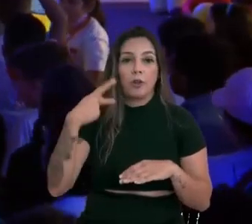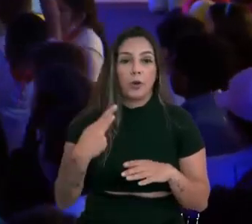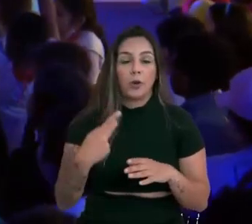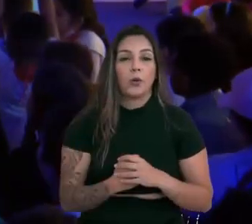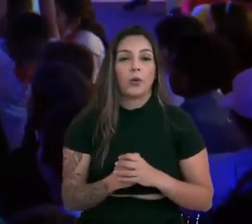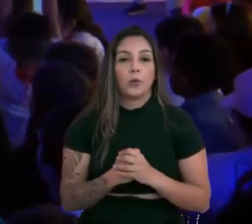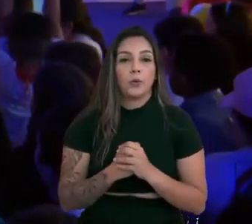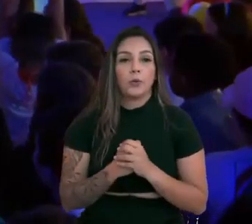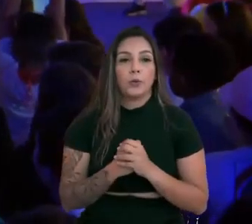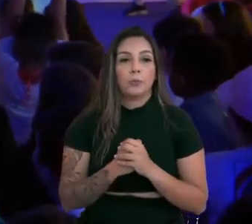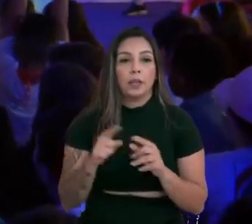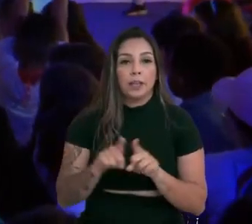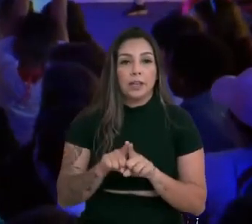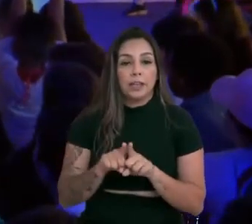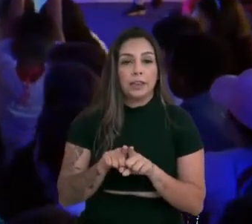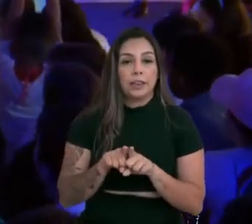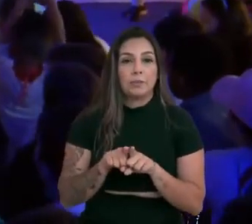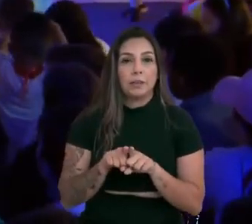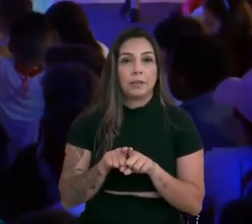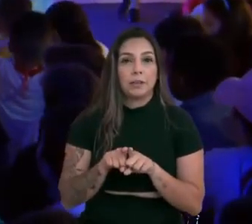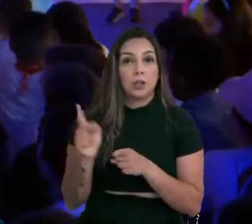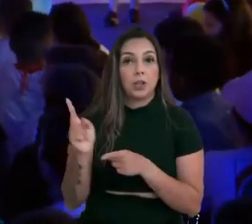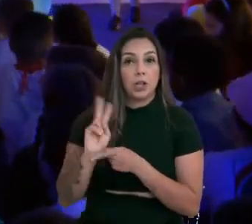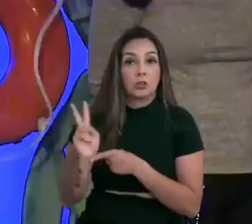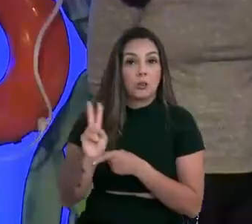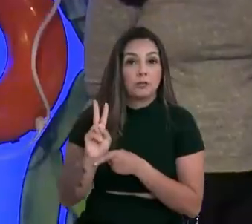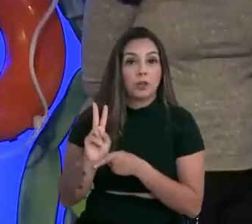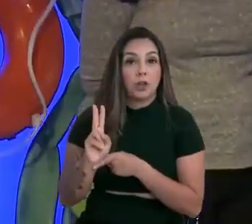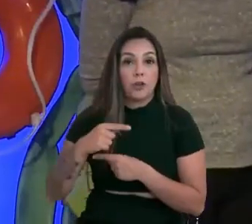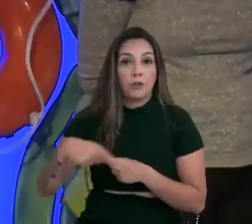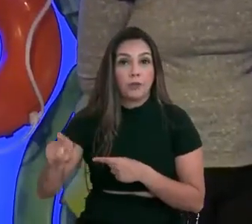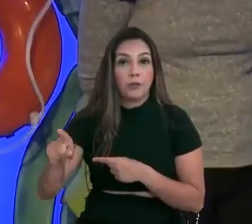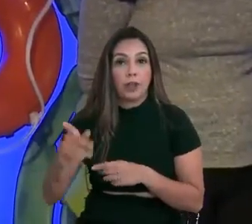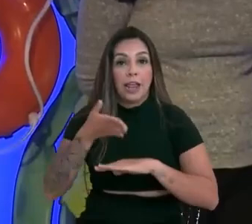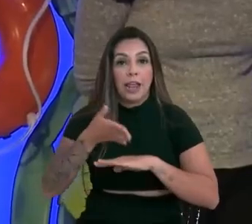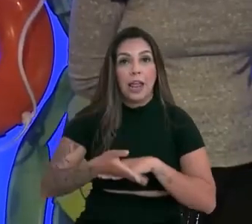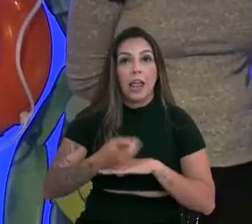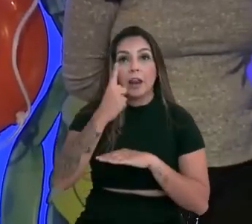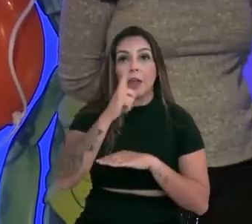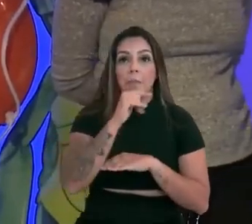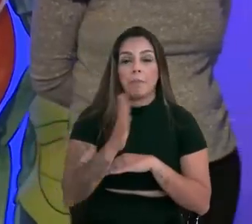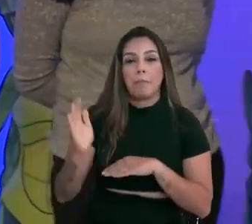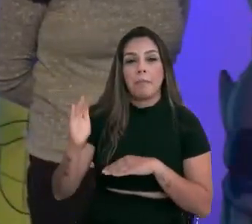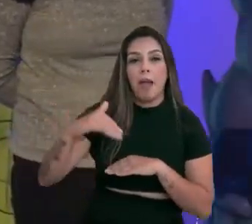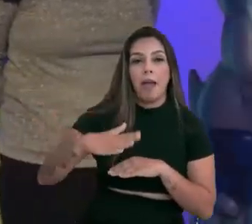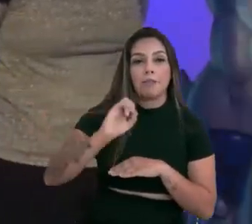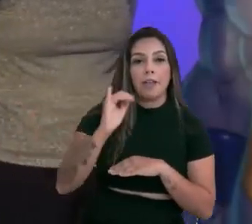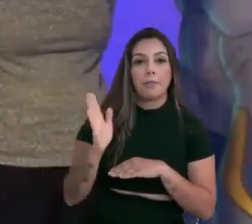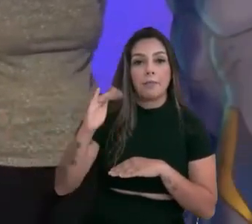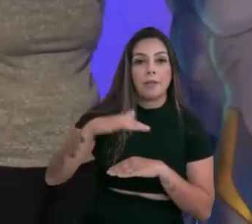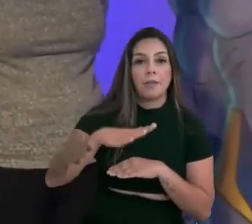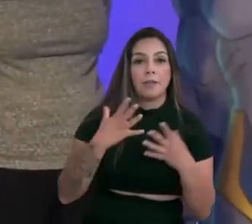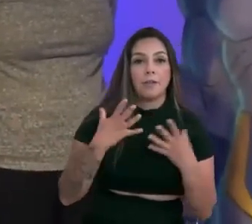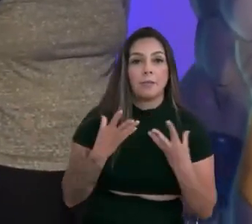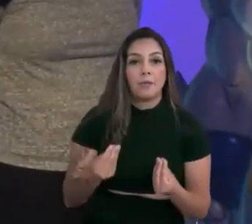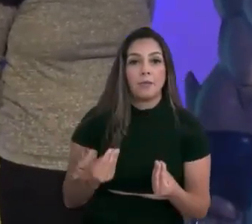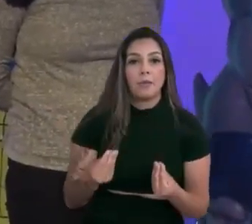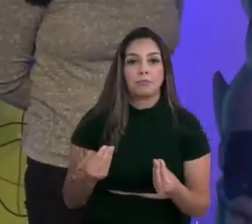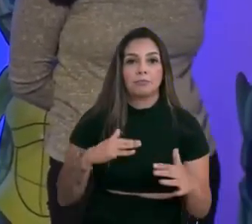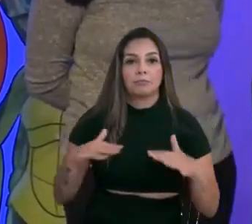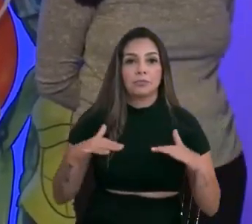e também quando for entrar no mar, Se o mar estiver muito agitado,